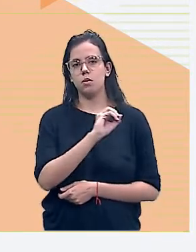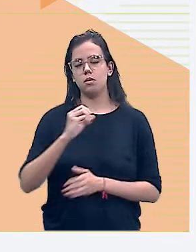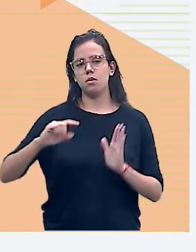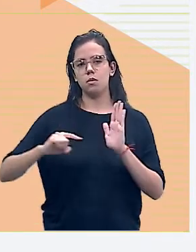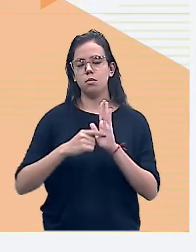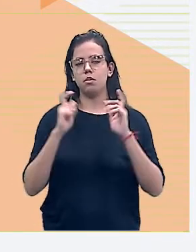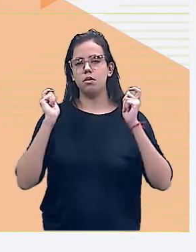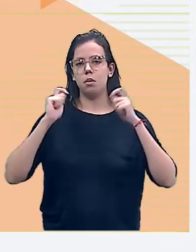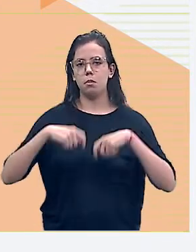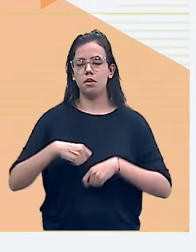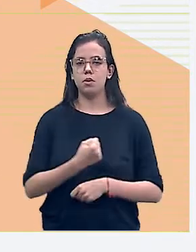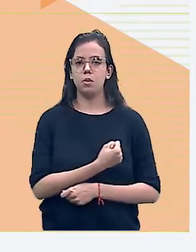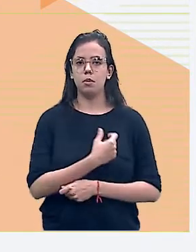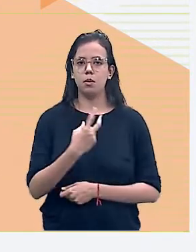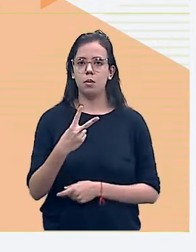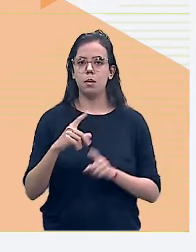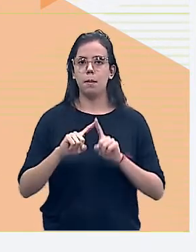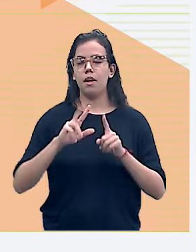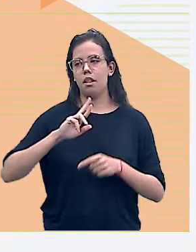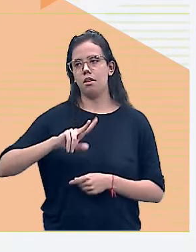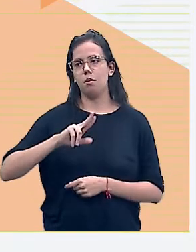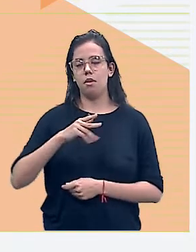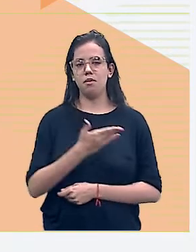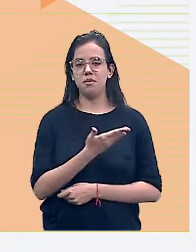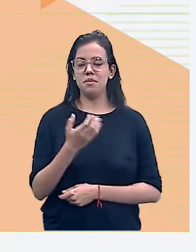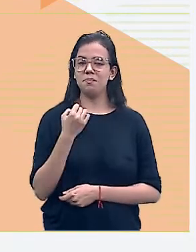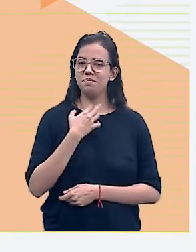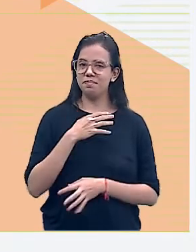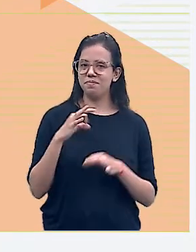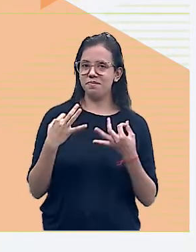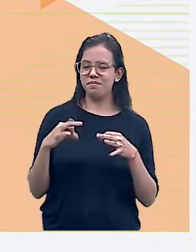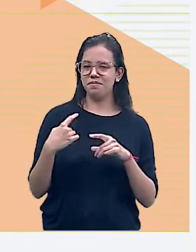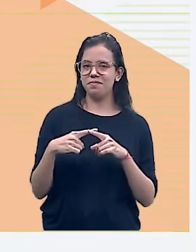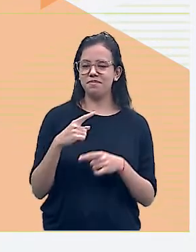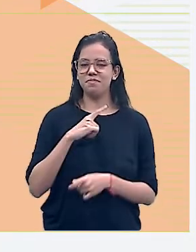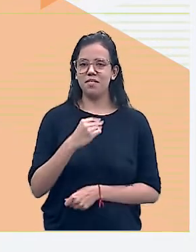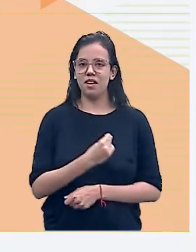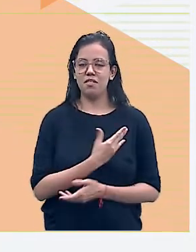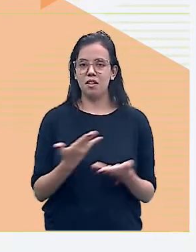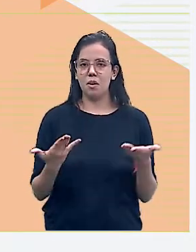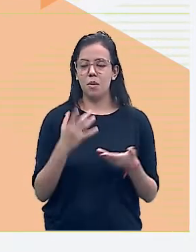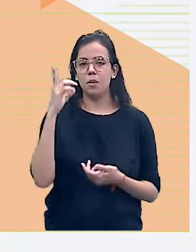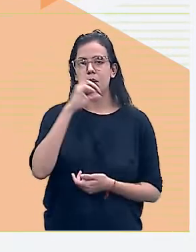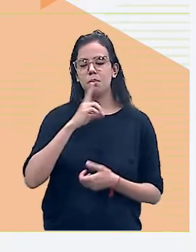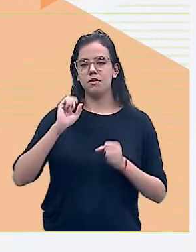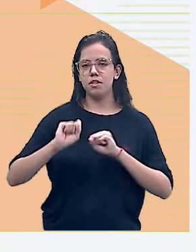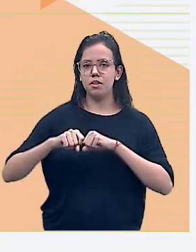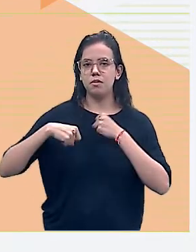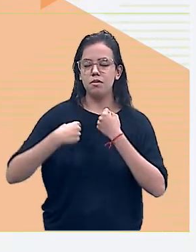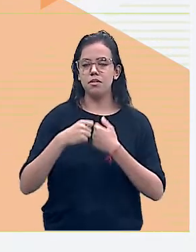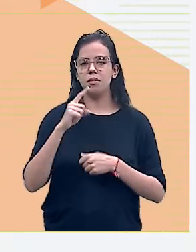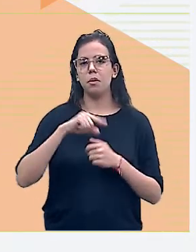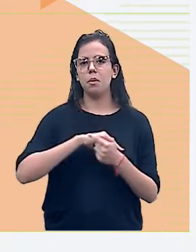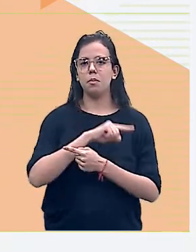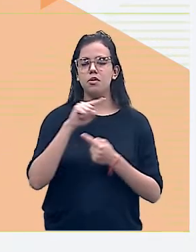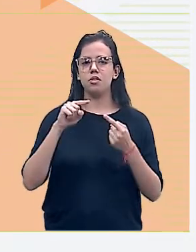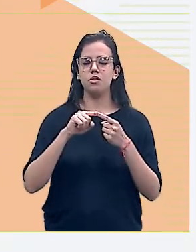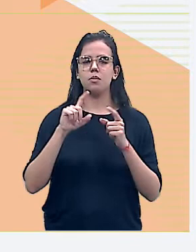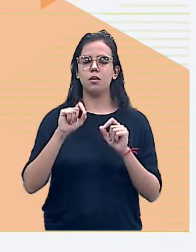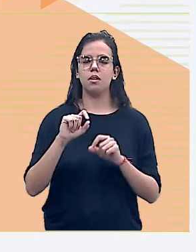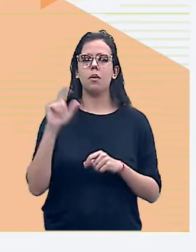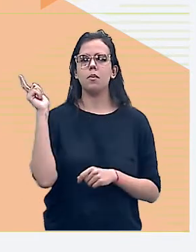pontos da competência 2 não é o caso de vocês que bom né que estão aqui no domingo se dedicando a justamente para isso é para fechar